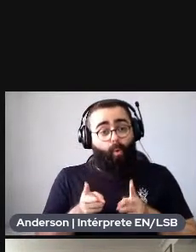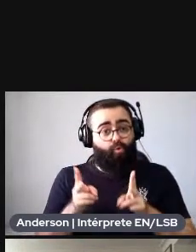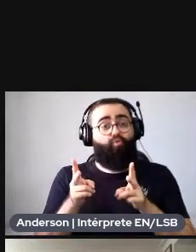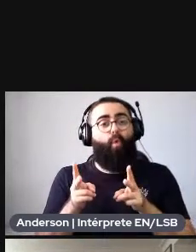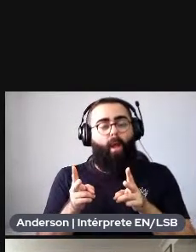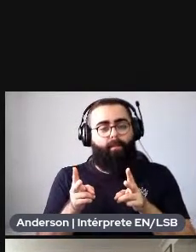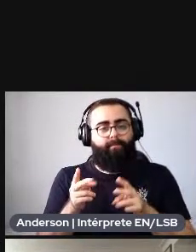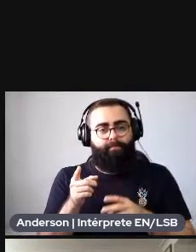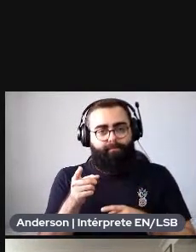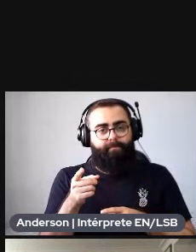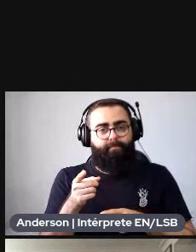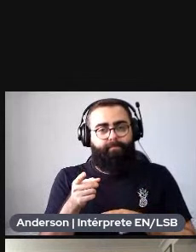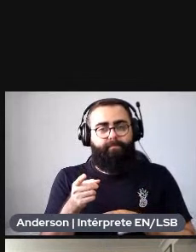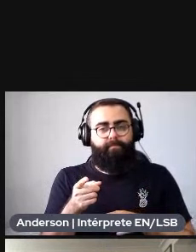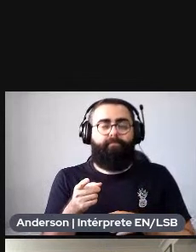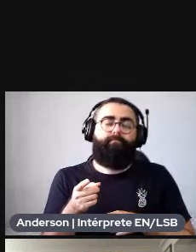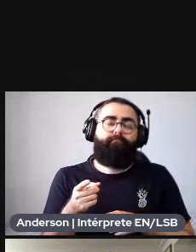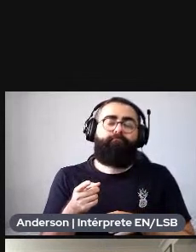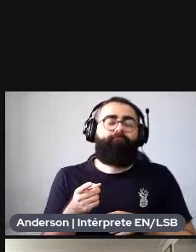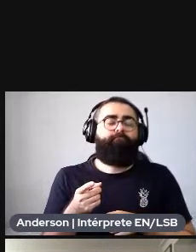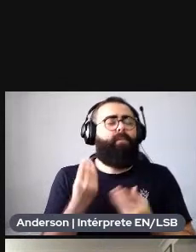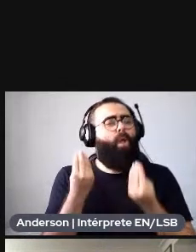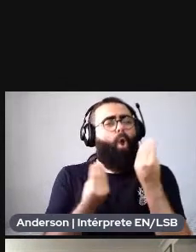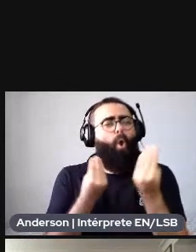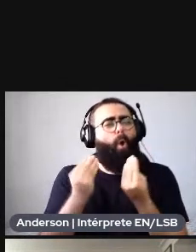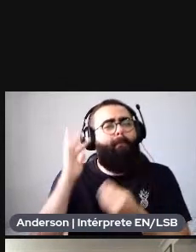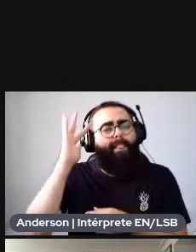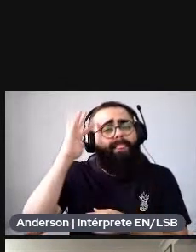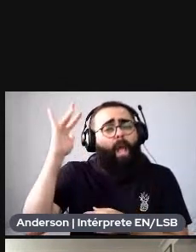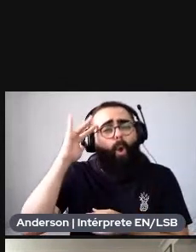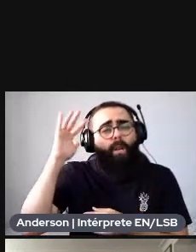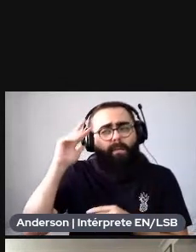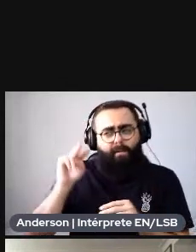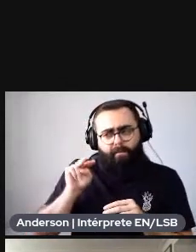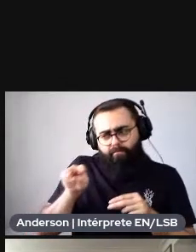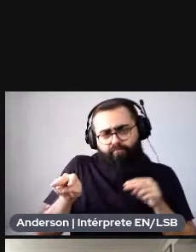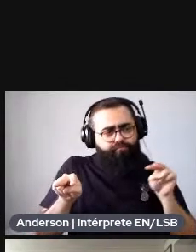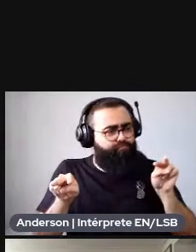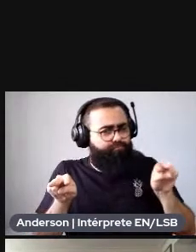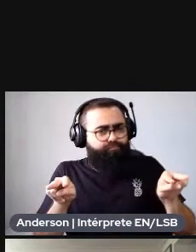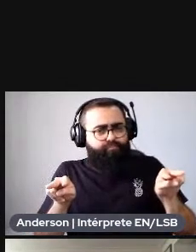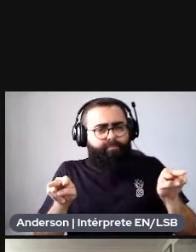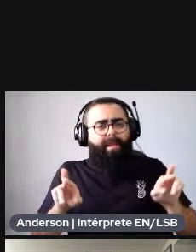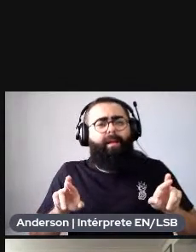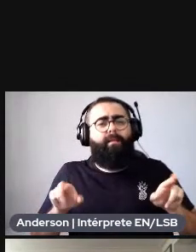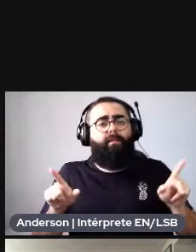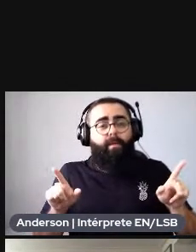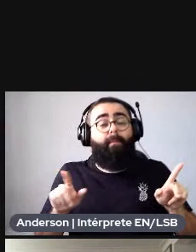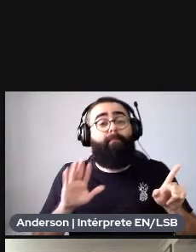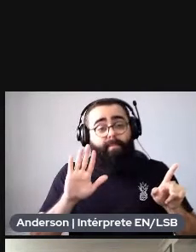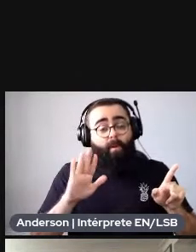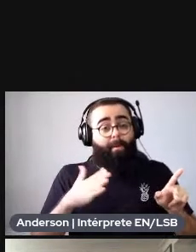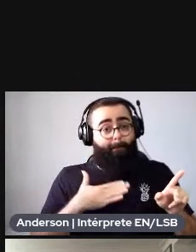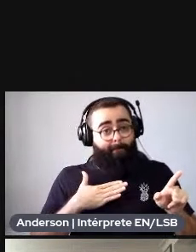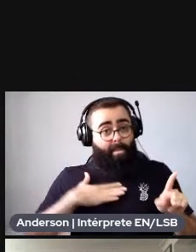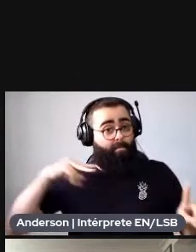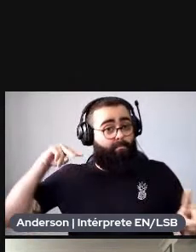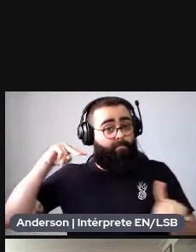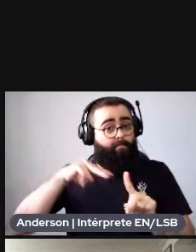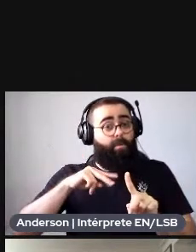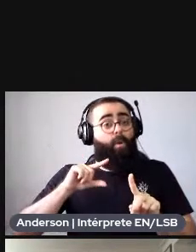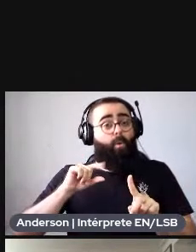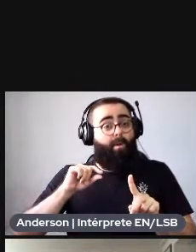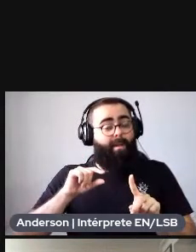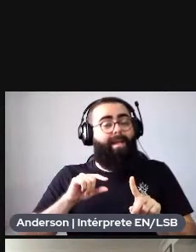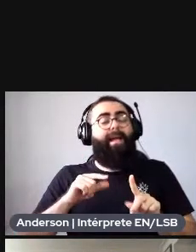poderemos dizer que no quadro da linguística sistémica ou funcional